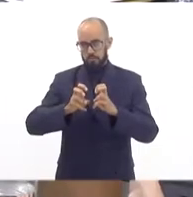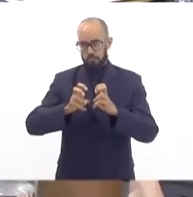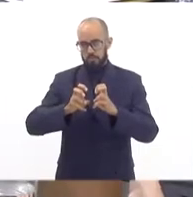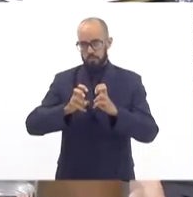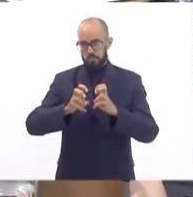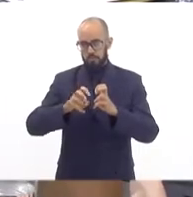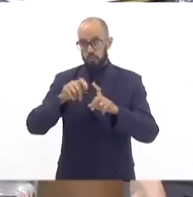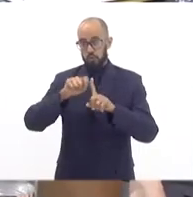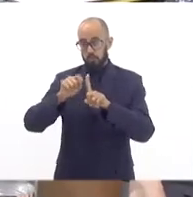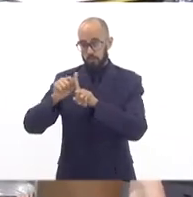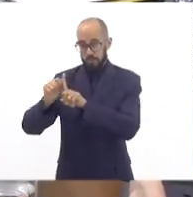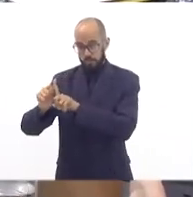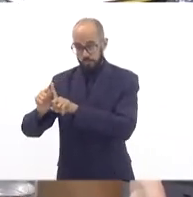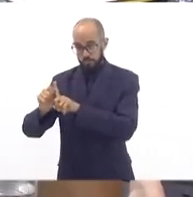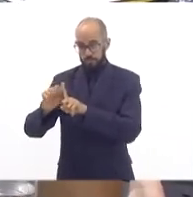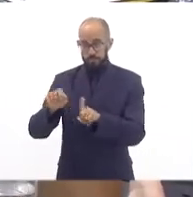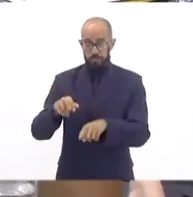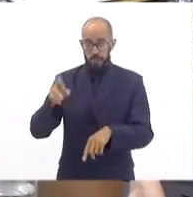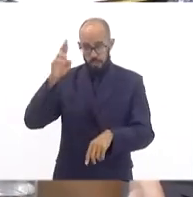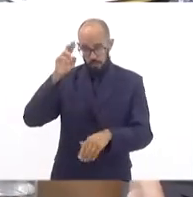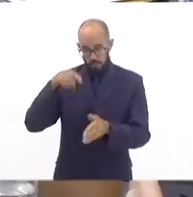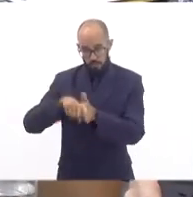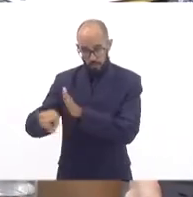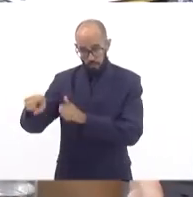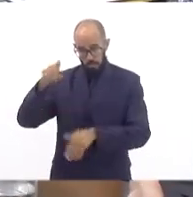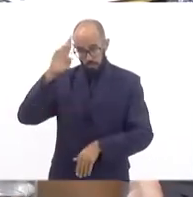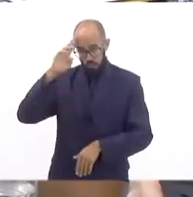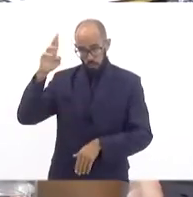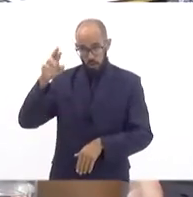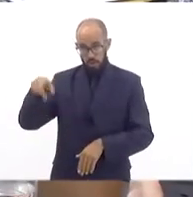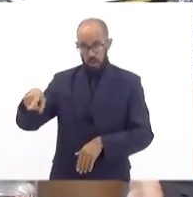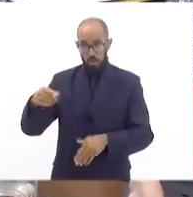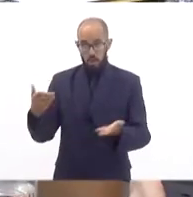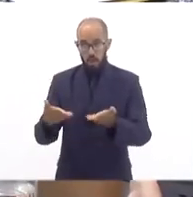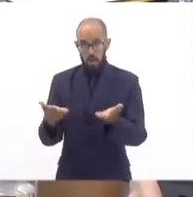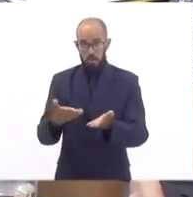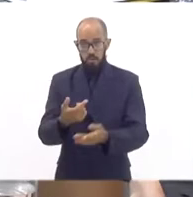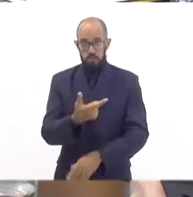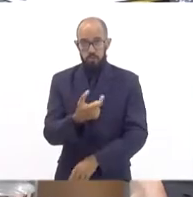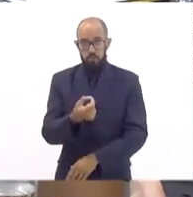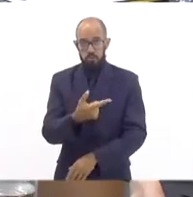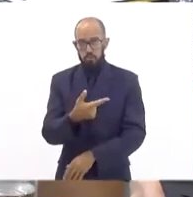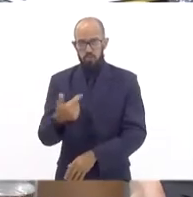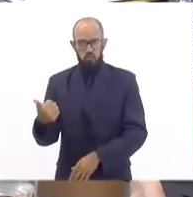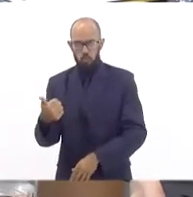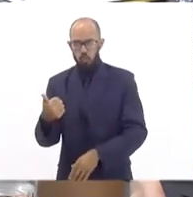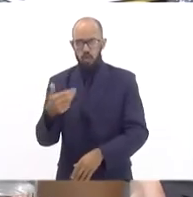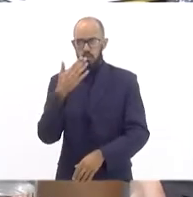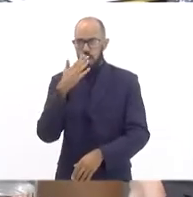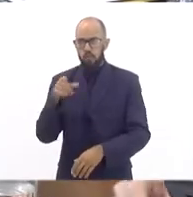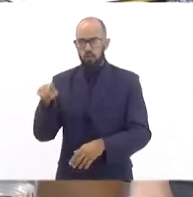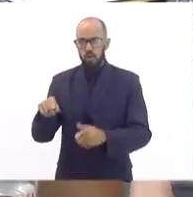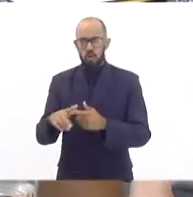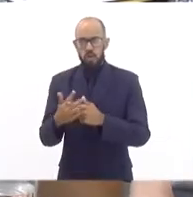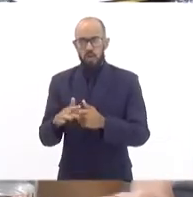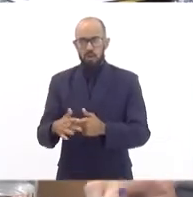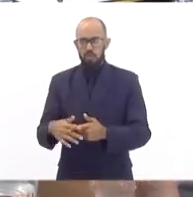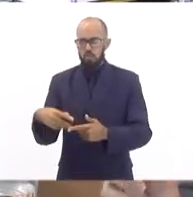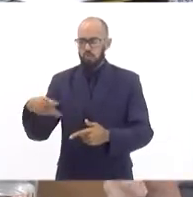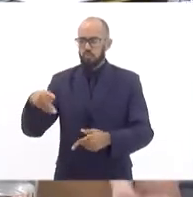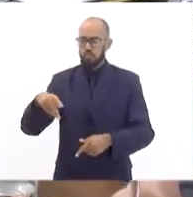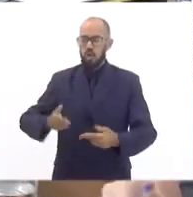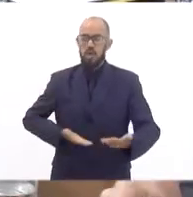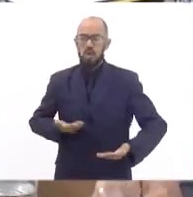A senhora, neste último ano, qual foi o reajuste que a senhora teve na sua